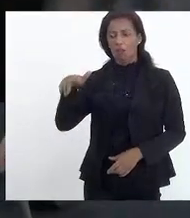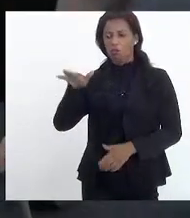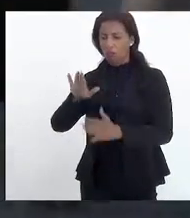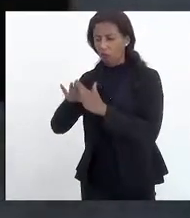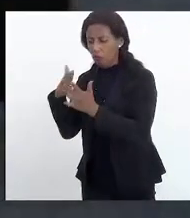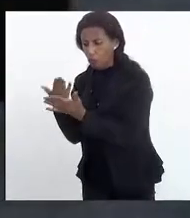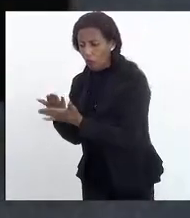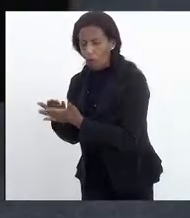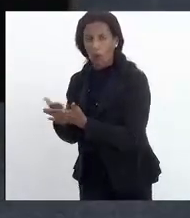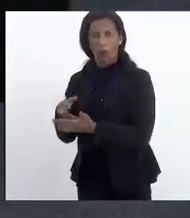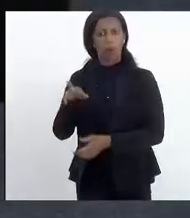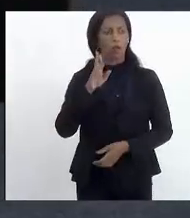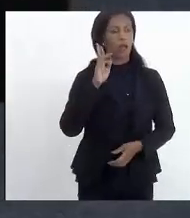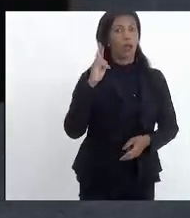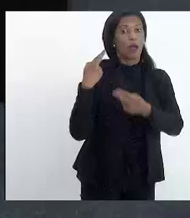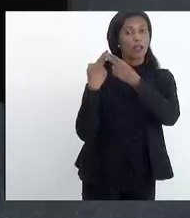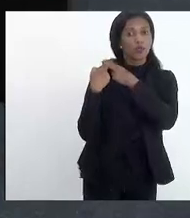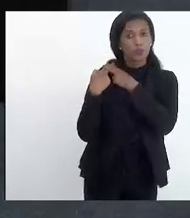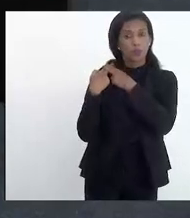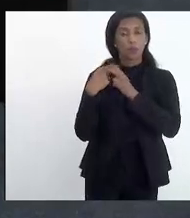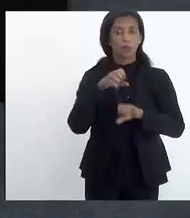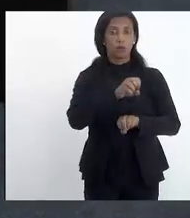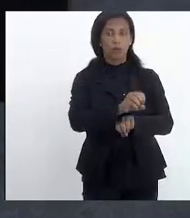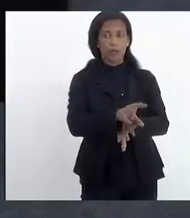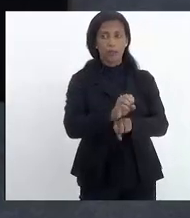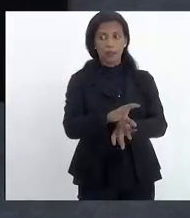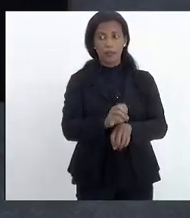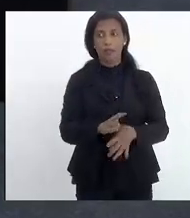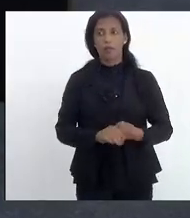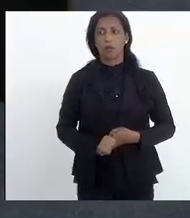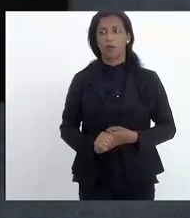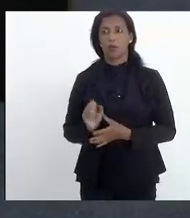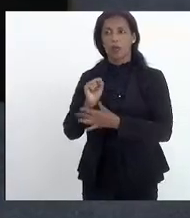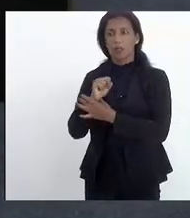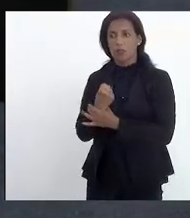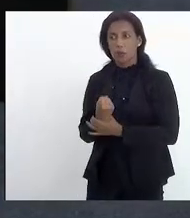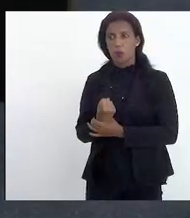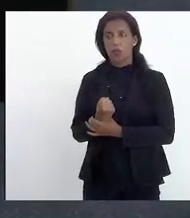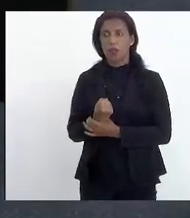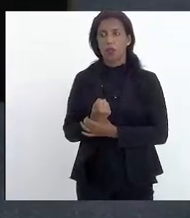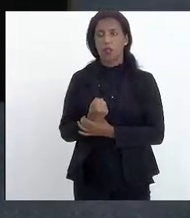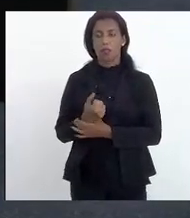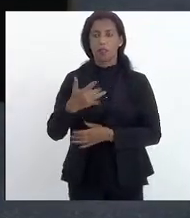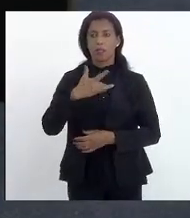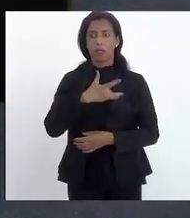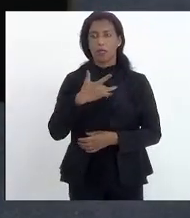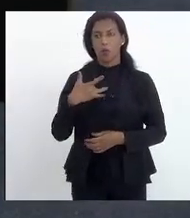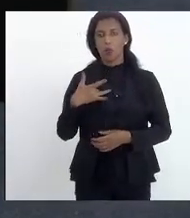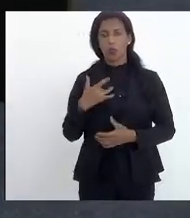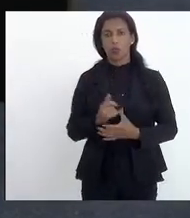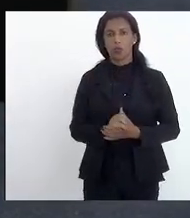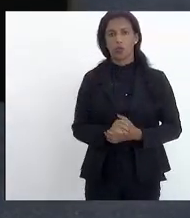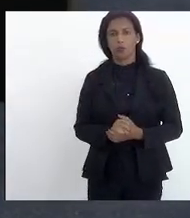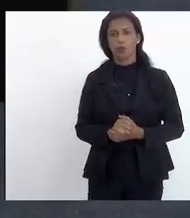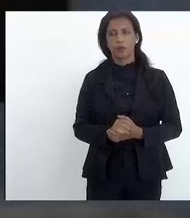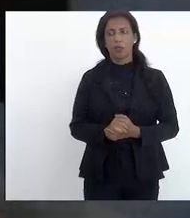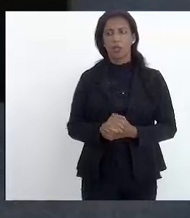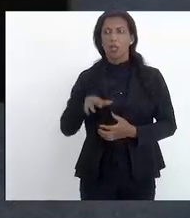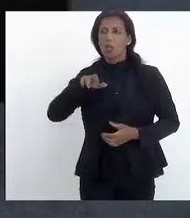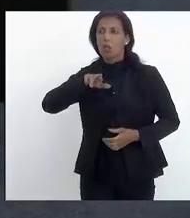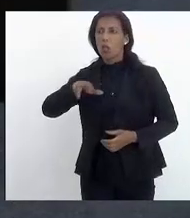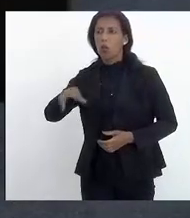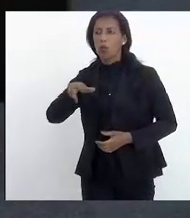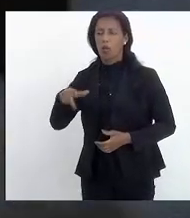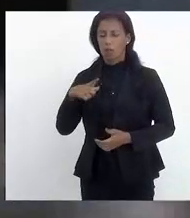a responsabilidade da educação, da segurança, da saúde. Ele não quer